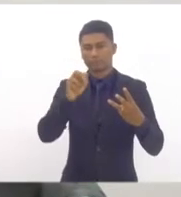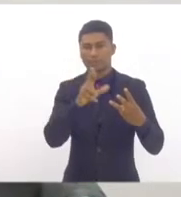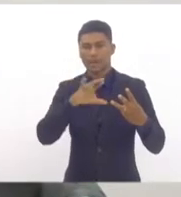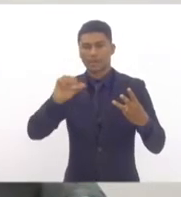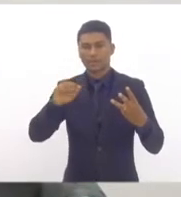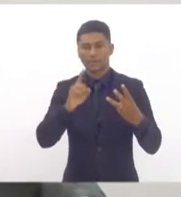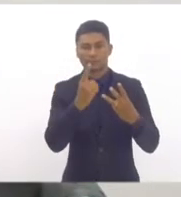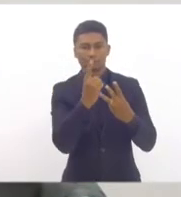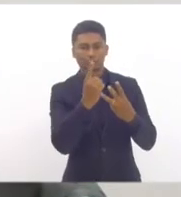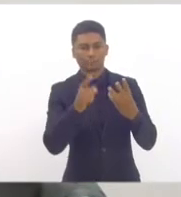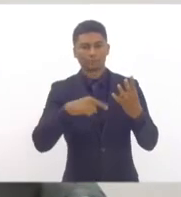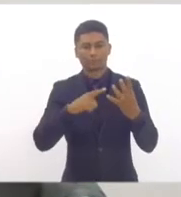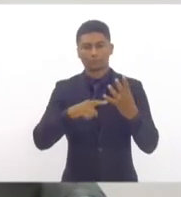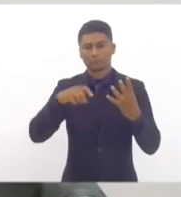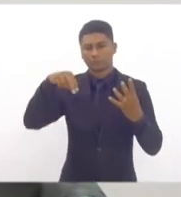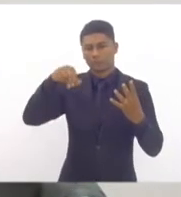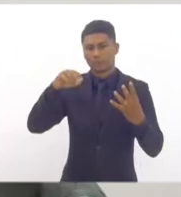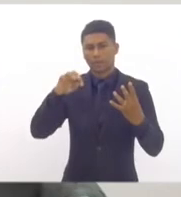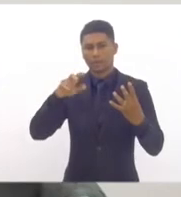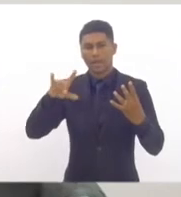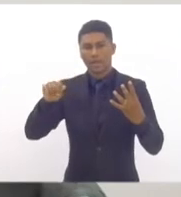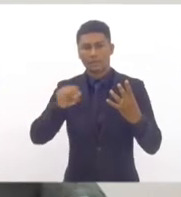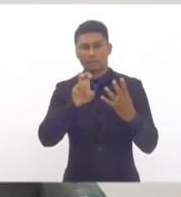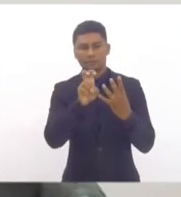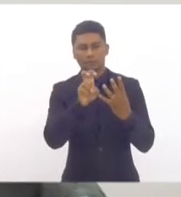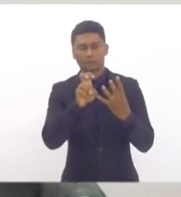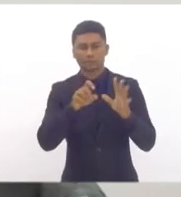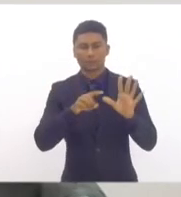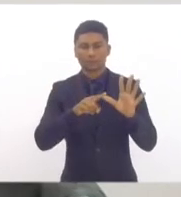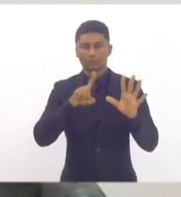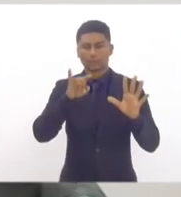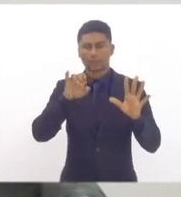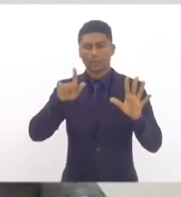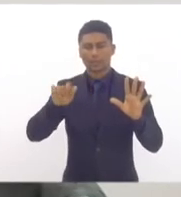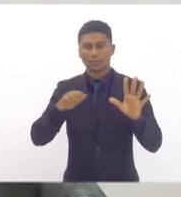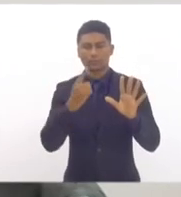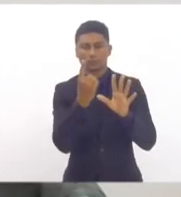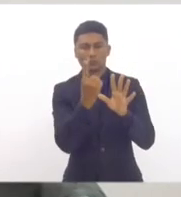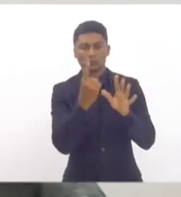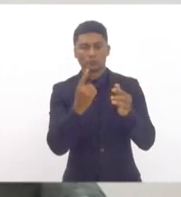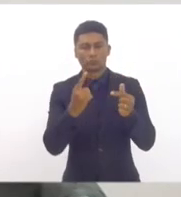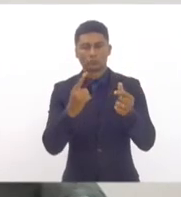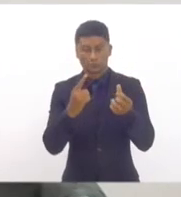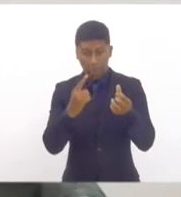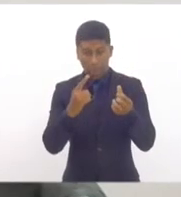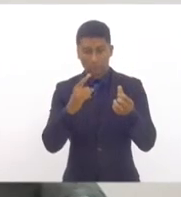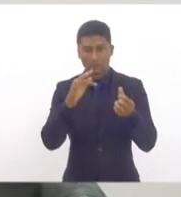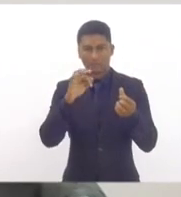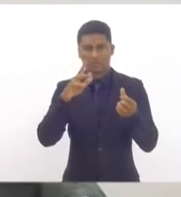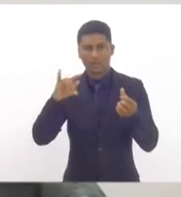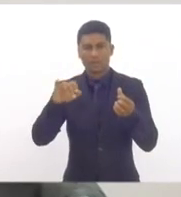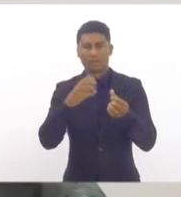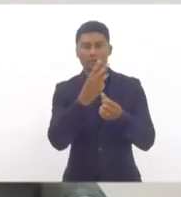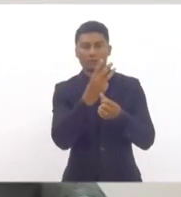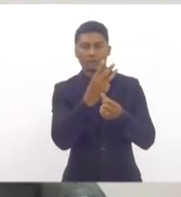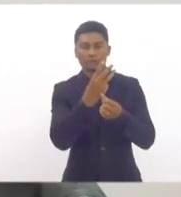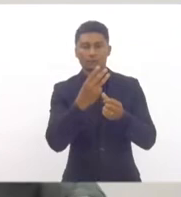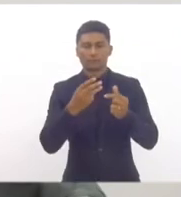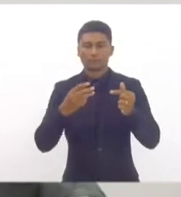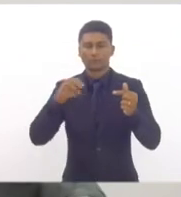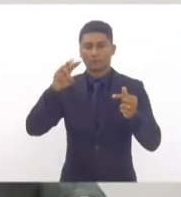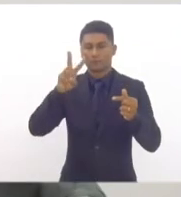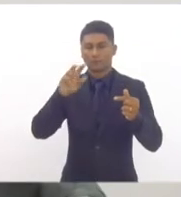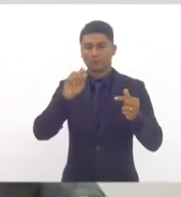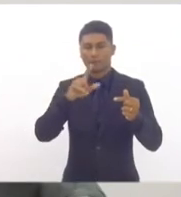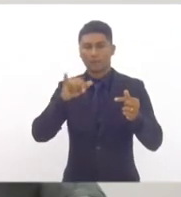voto. Natália Damasio, cinco votos. Diego de Bem, um voto. Felipe Aste, três votos. Valéria